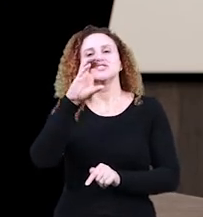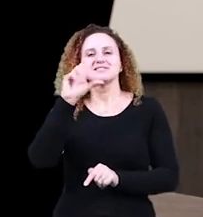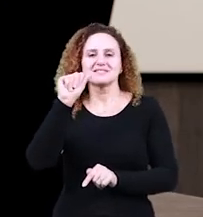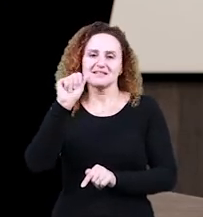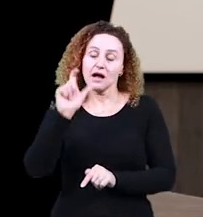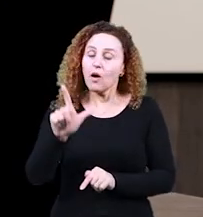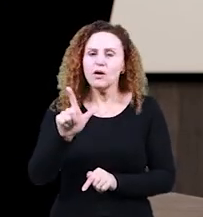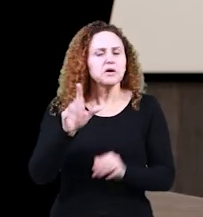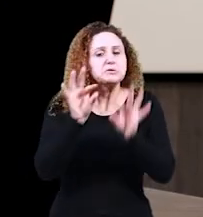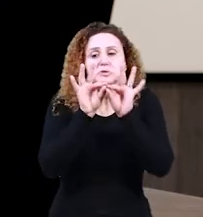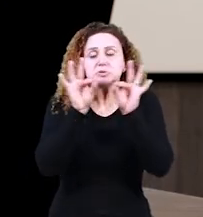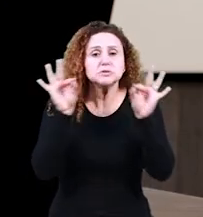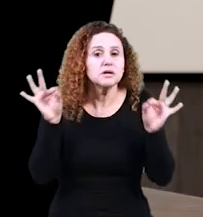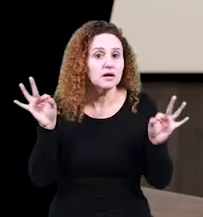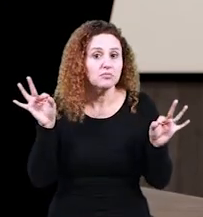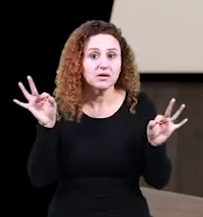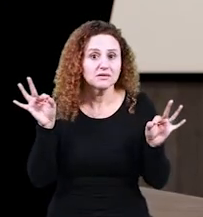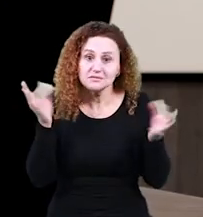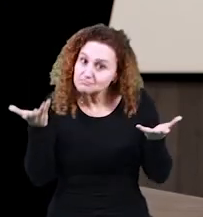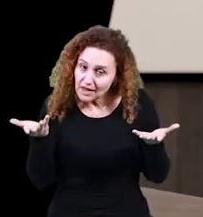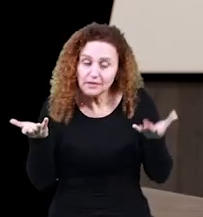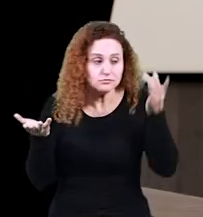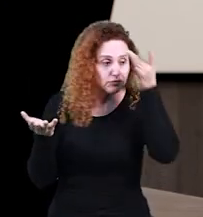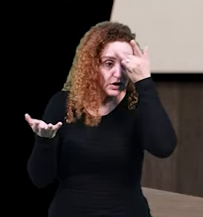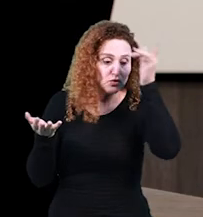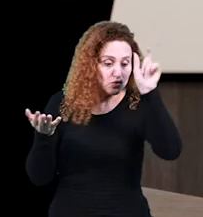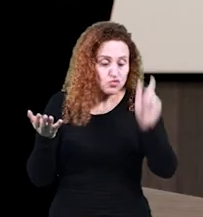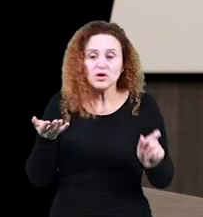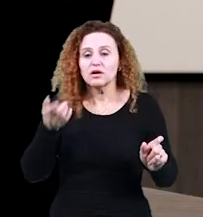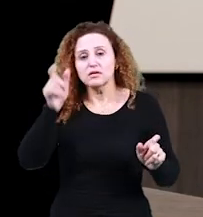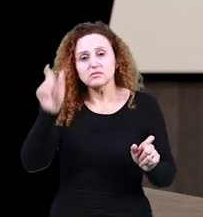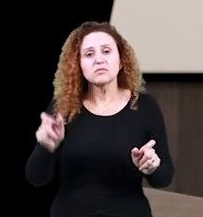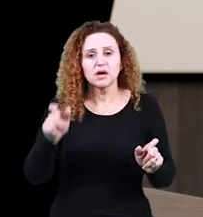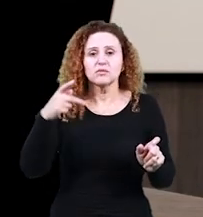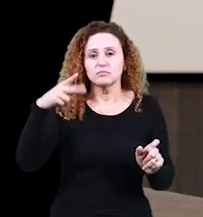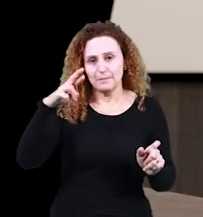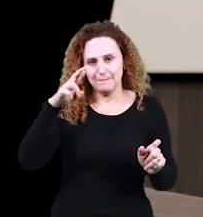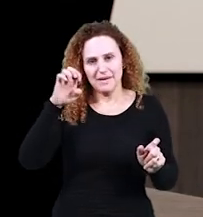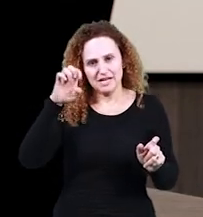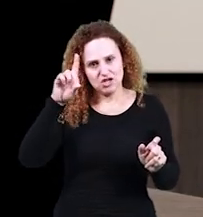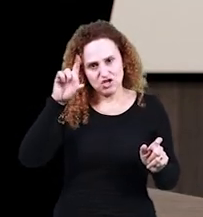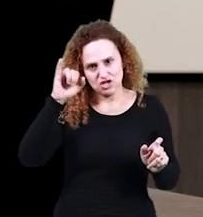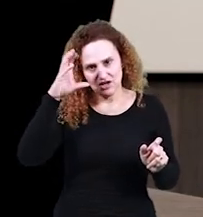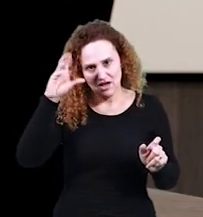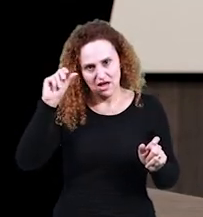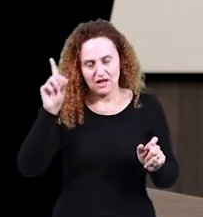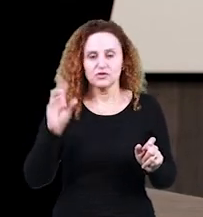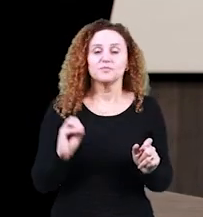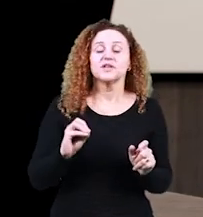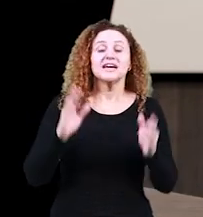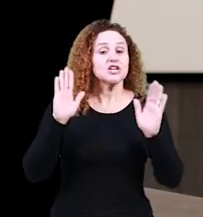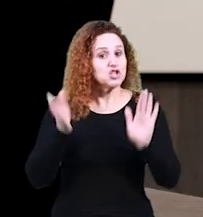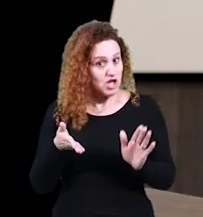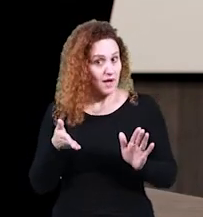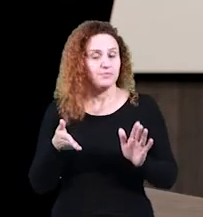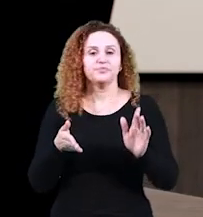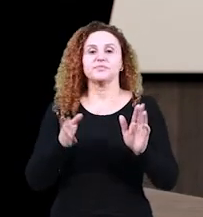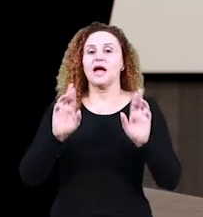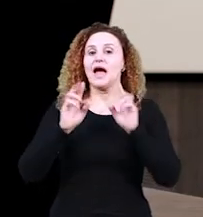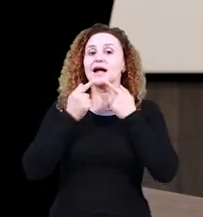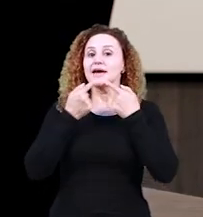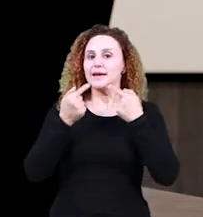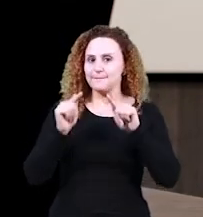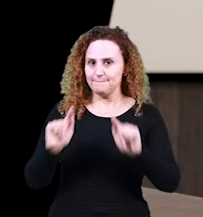nesse caso da língua portuguesa como eu falei o sujeito predicado as a gramaticais é são a consideradas as